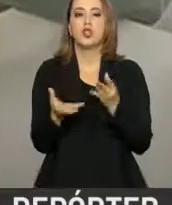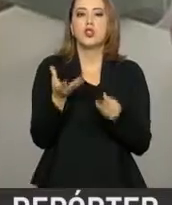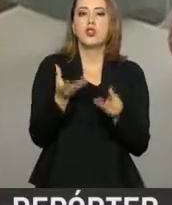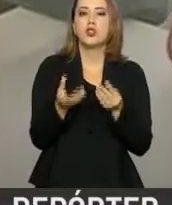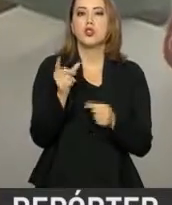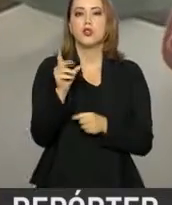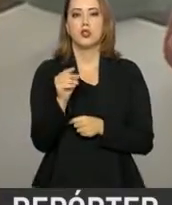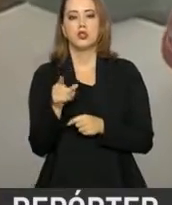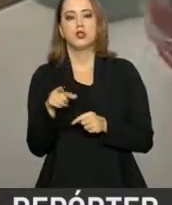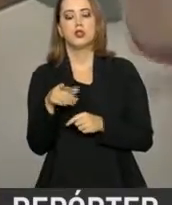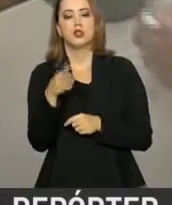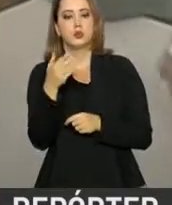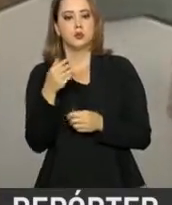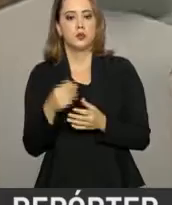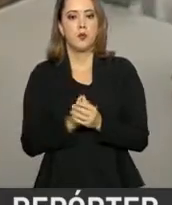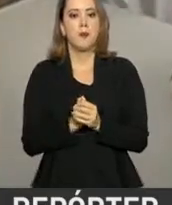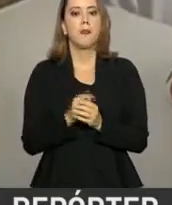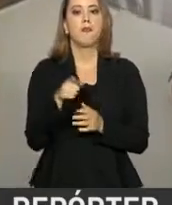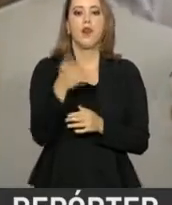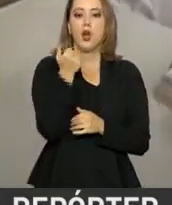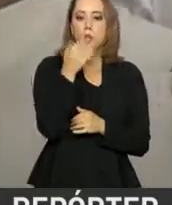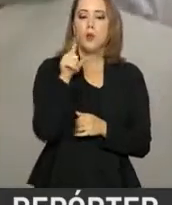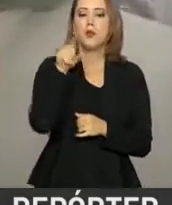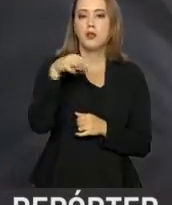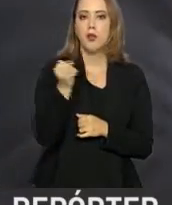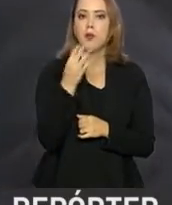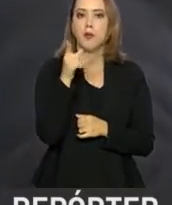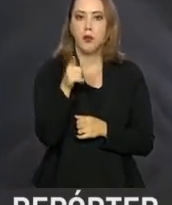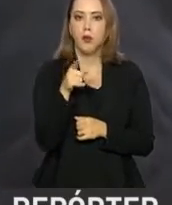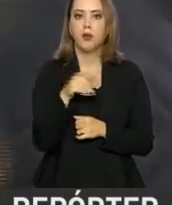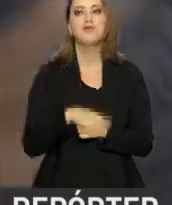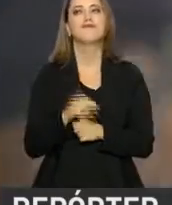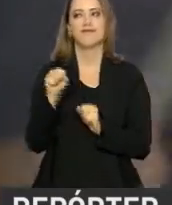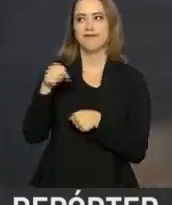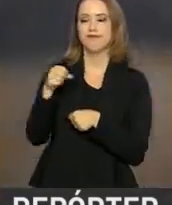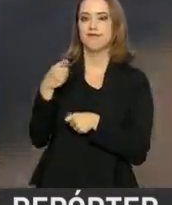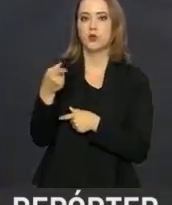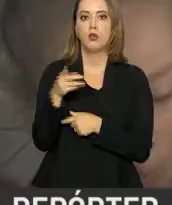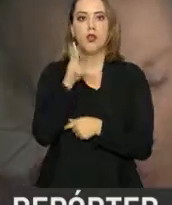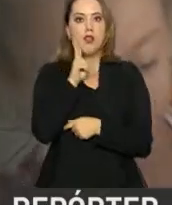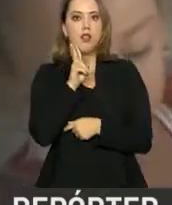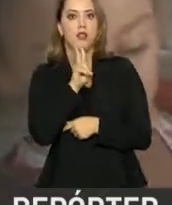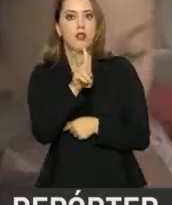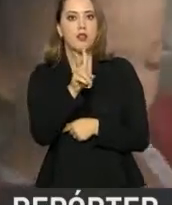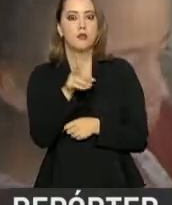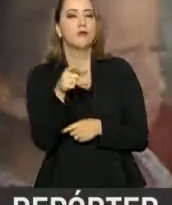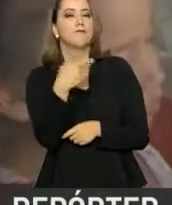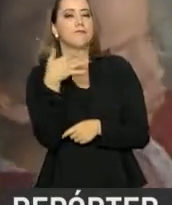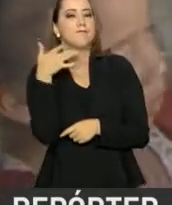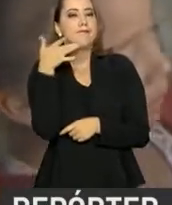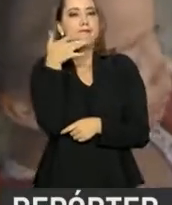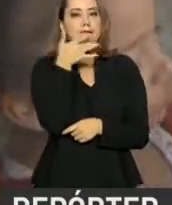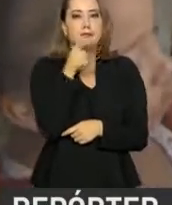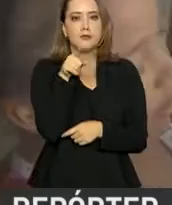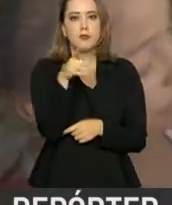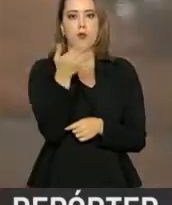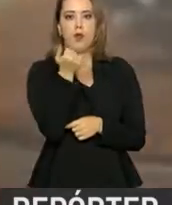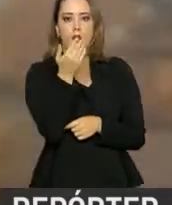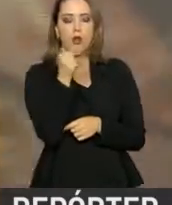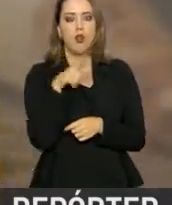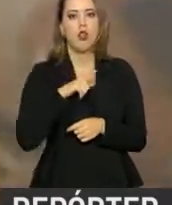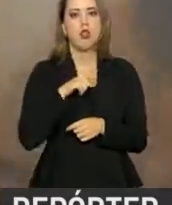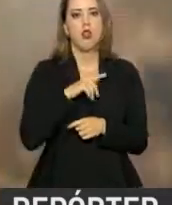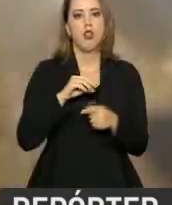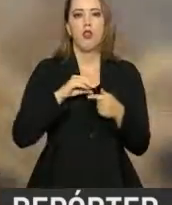daqui é bolívia é já deu pra ver que tá gostoso o cardápio do dia tem